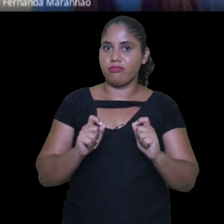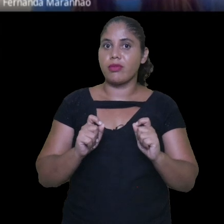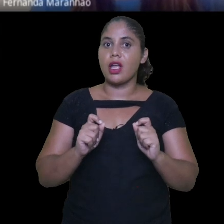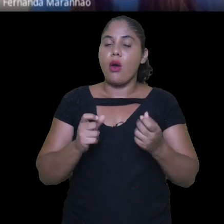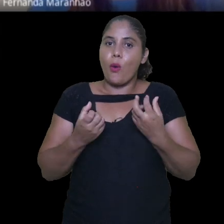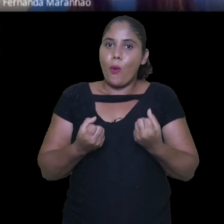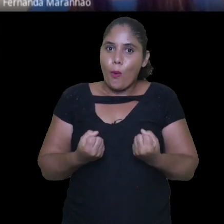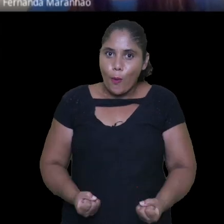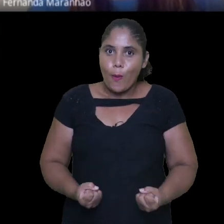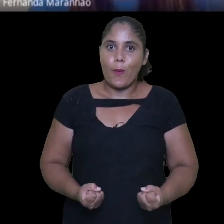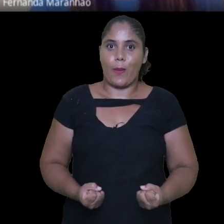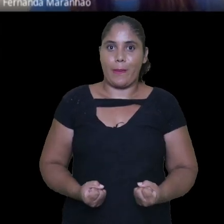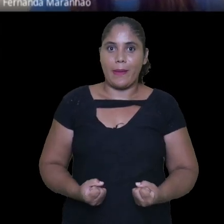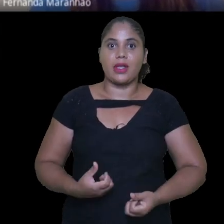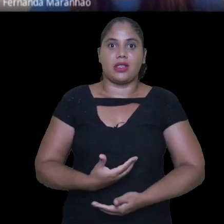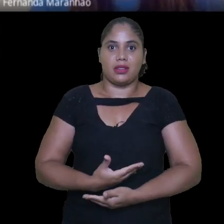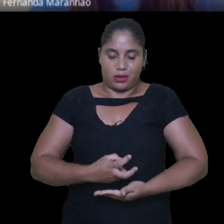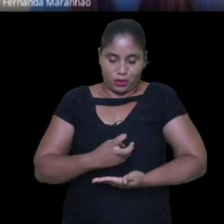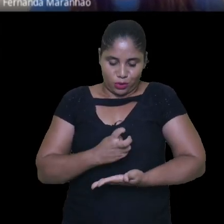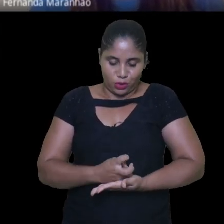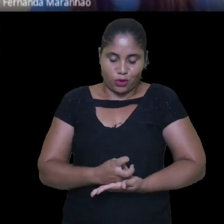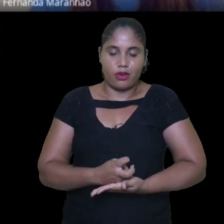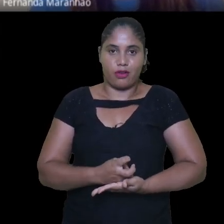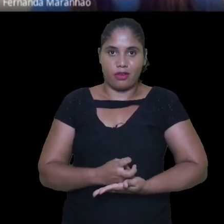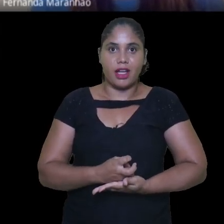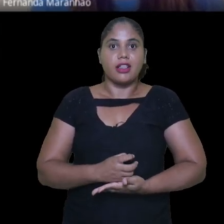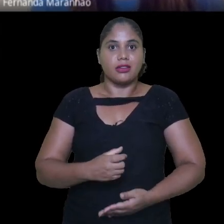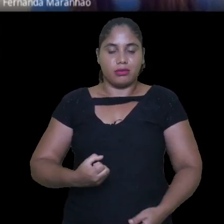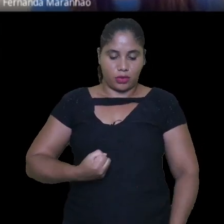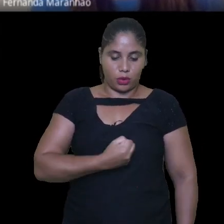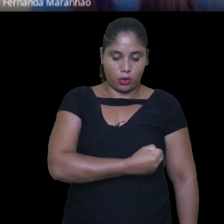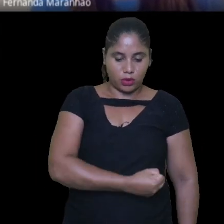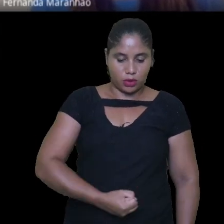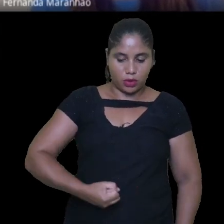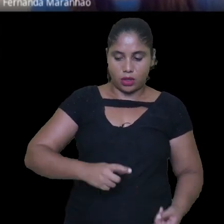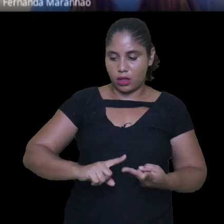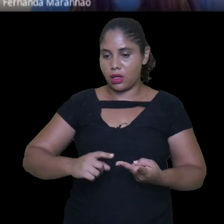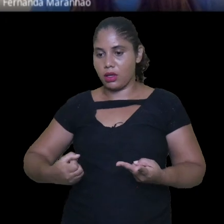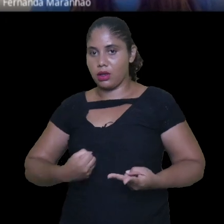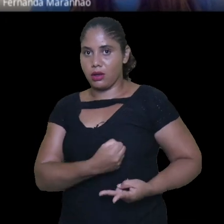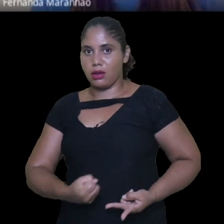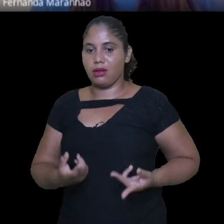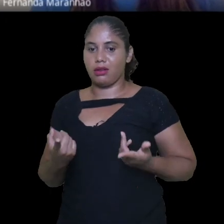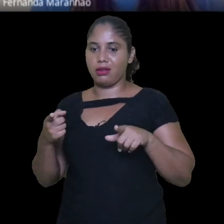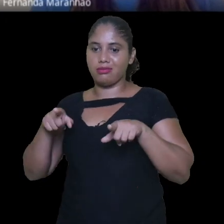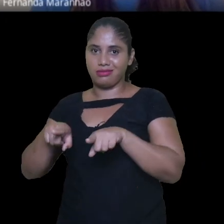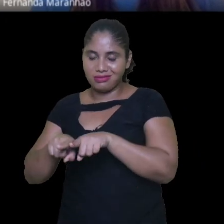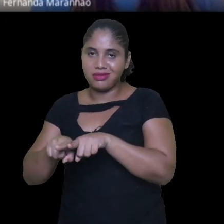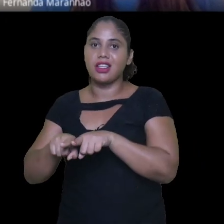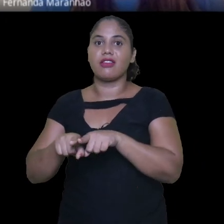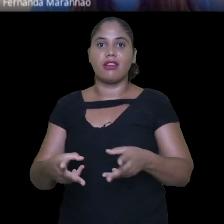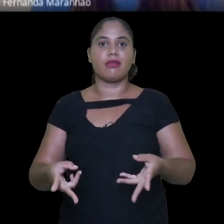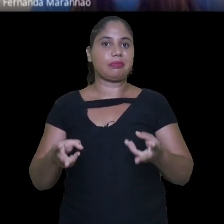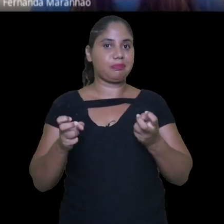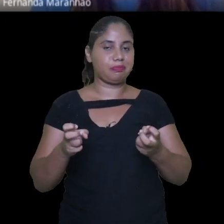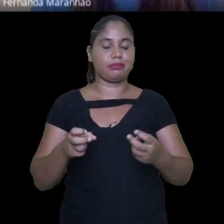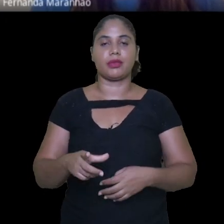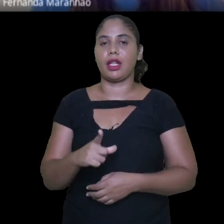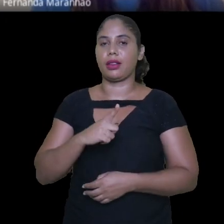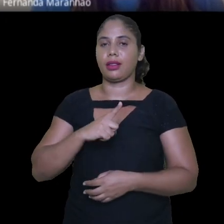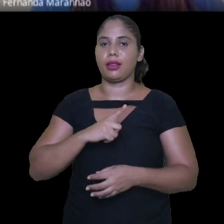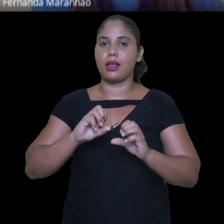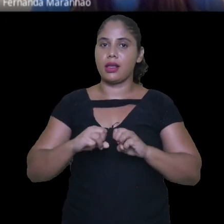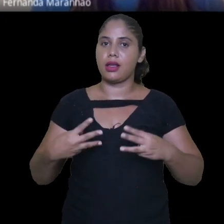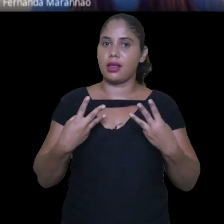como manejar, então, a partir do diagnóstico, o bebê com restrição de crescimento intrauterino. É uma publicação da ISWOG,